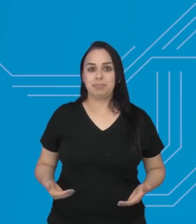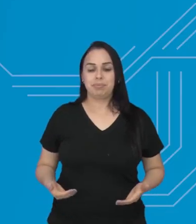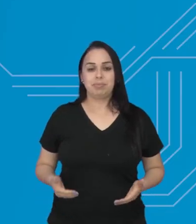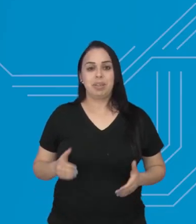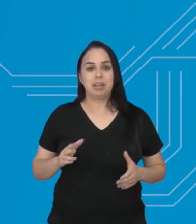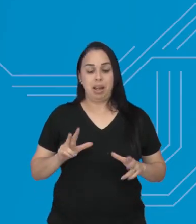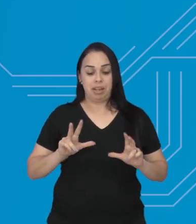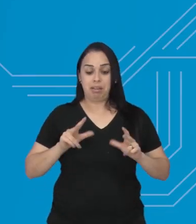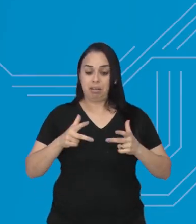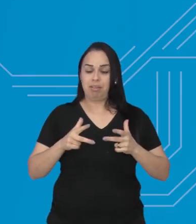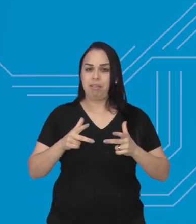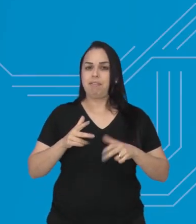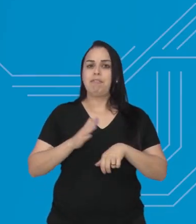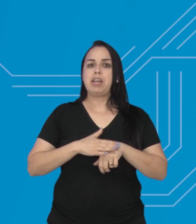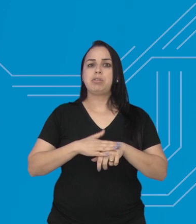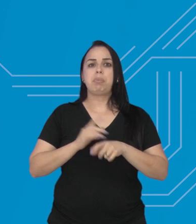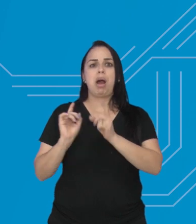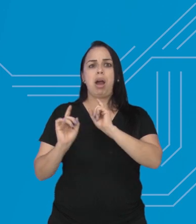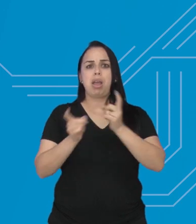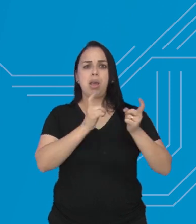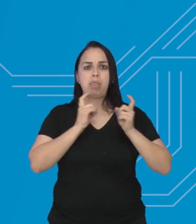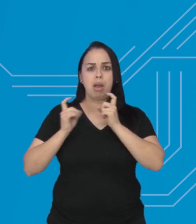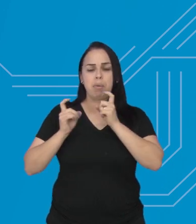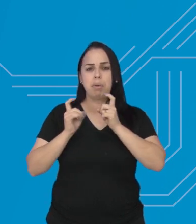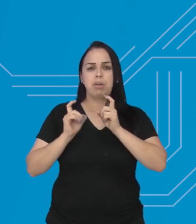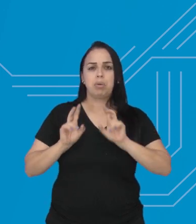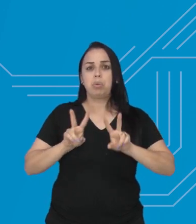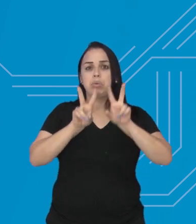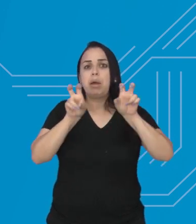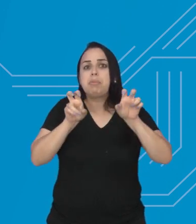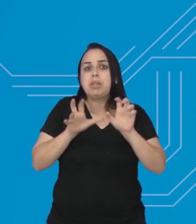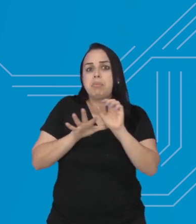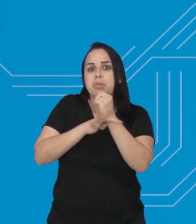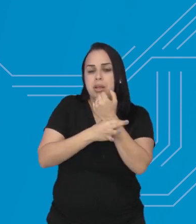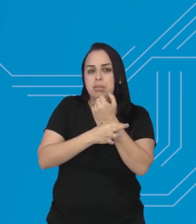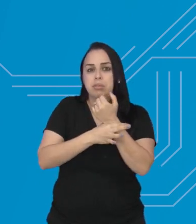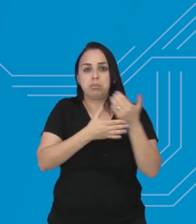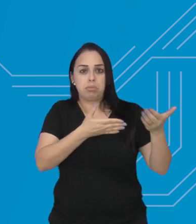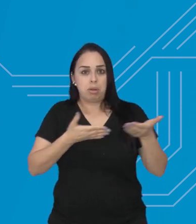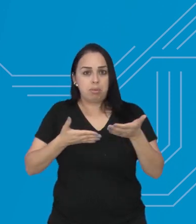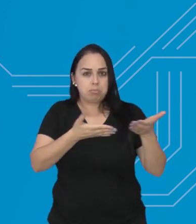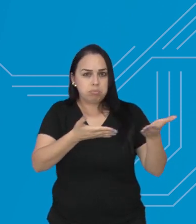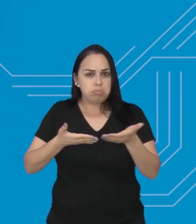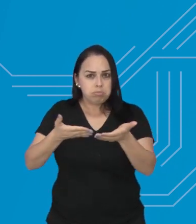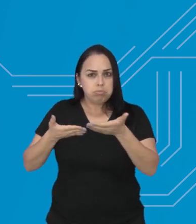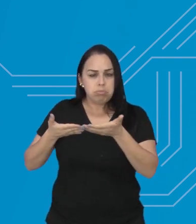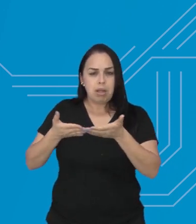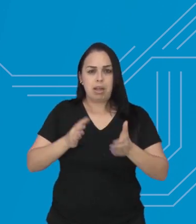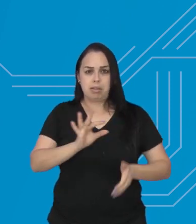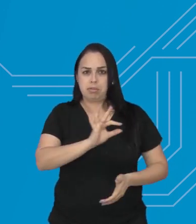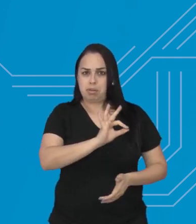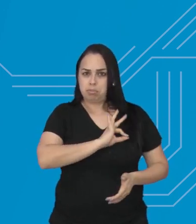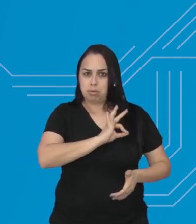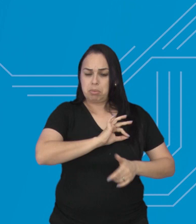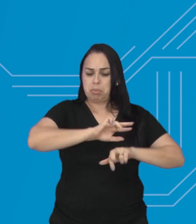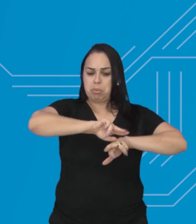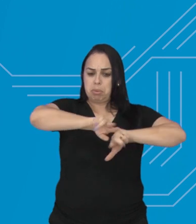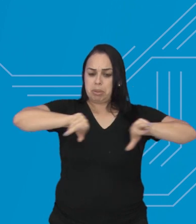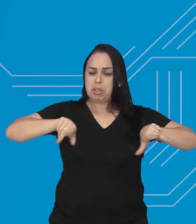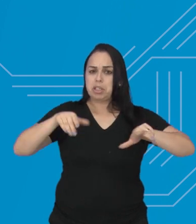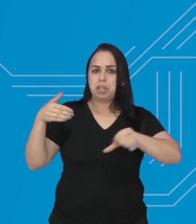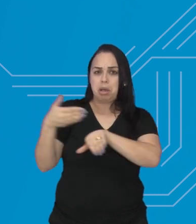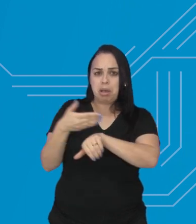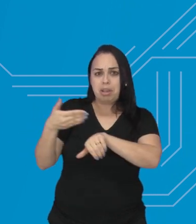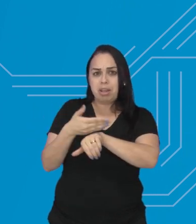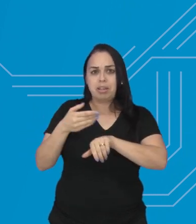Câmara recebeu uma reunião para tratar sobre segurança pública. No evento estiveram presentes diversas forças de segurança que